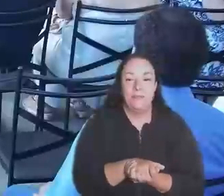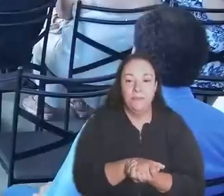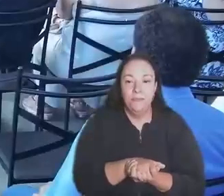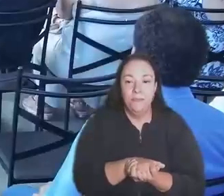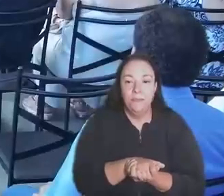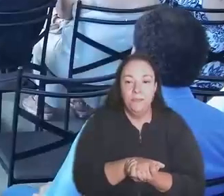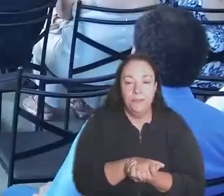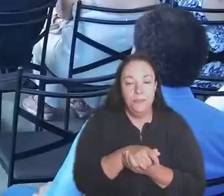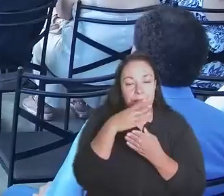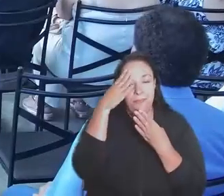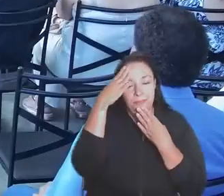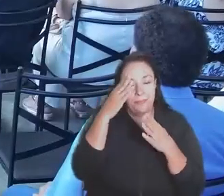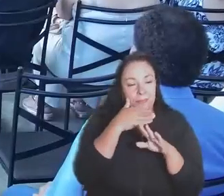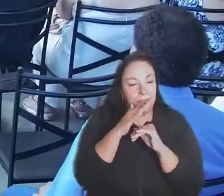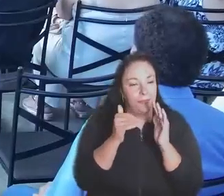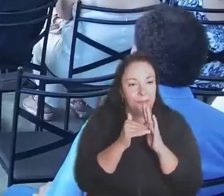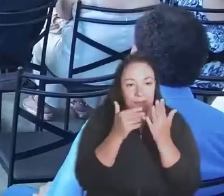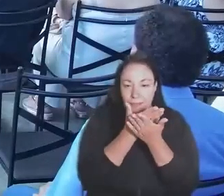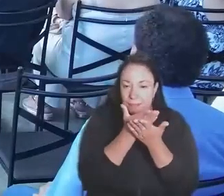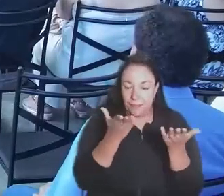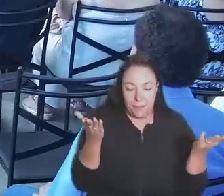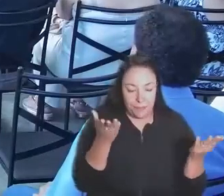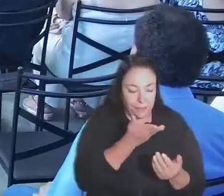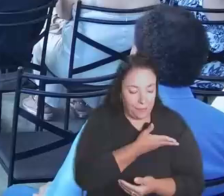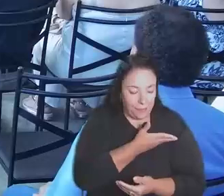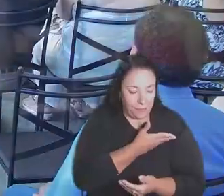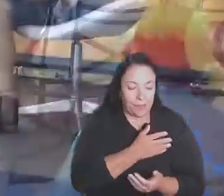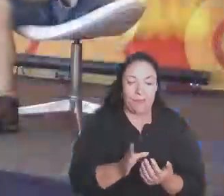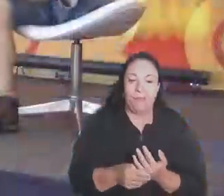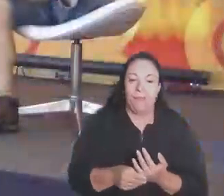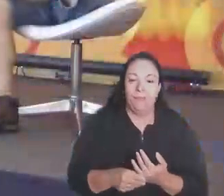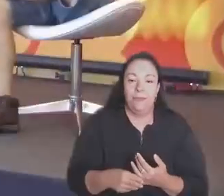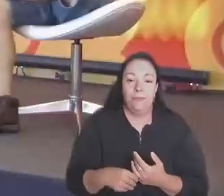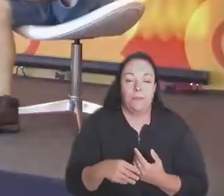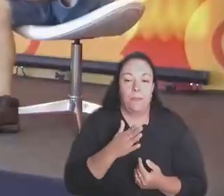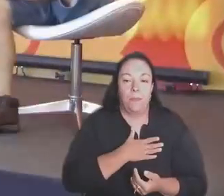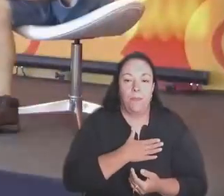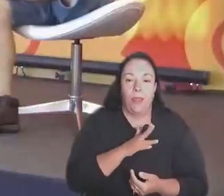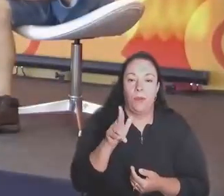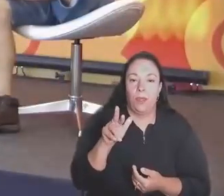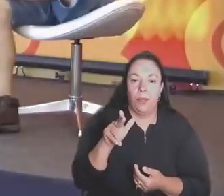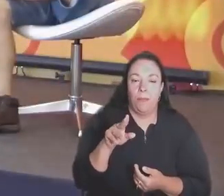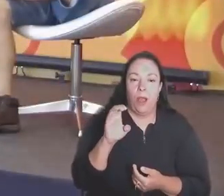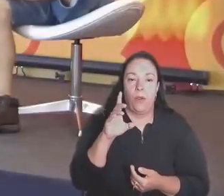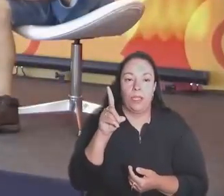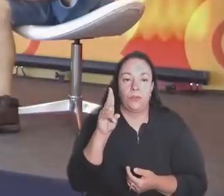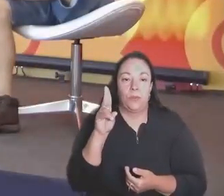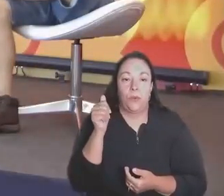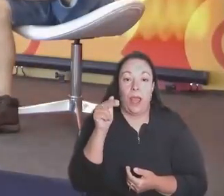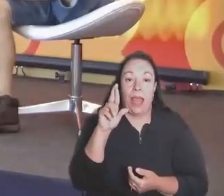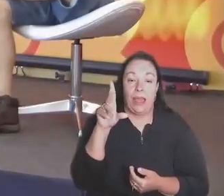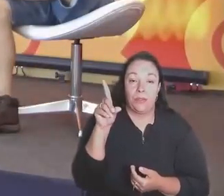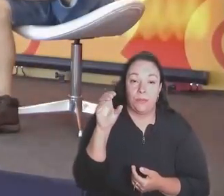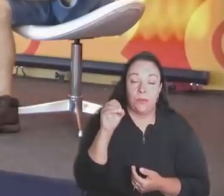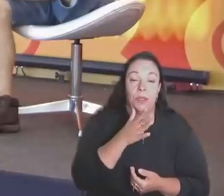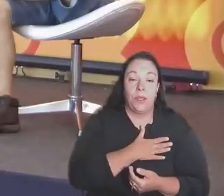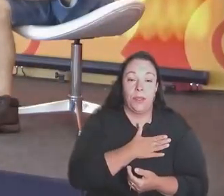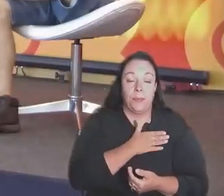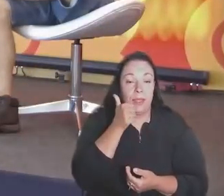Primeiramente, agradecer a todos vocês, agradecer meus amigos, meu irmão Eduardo, a minha mãe Maria Lúcia, meus